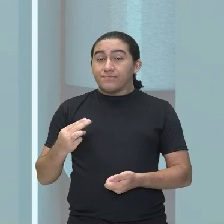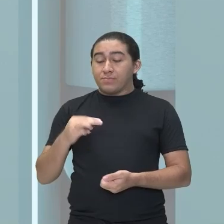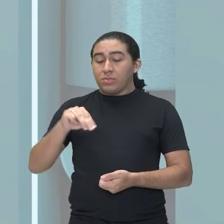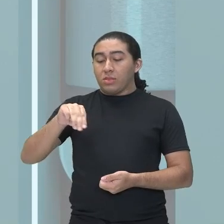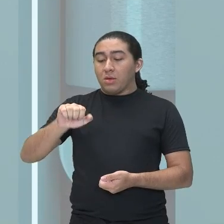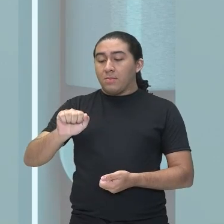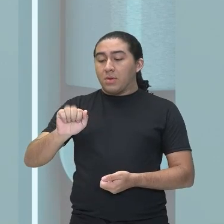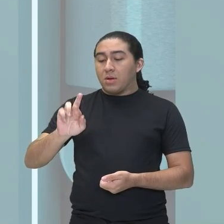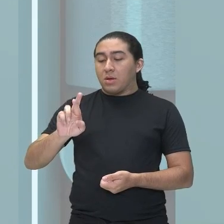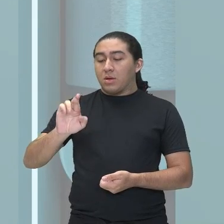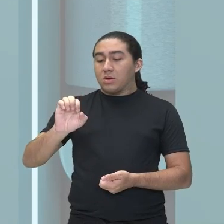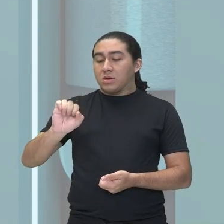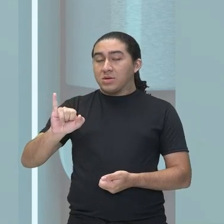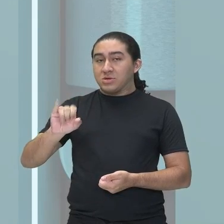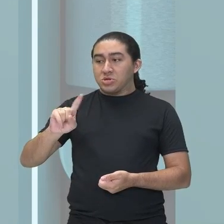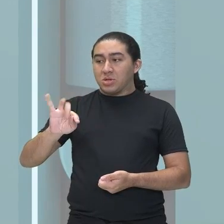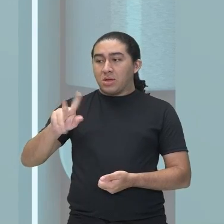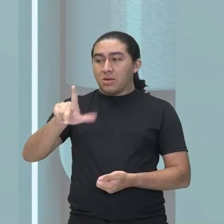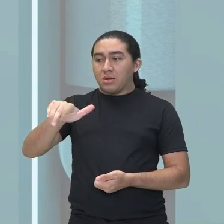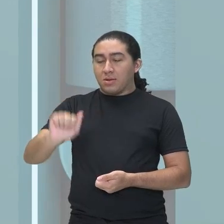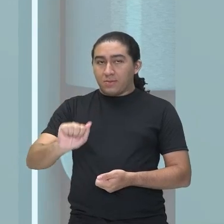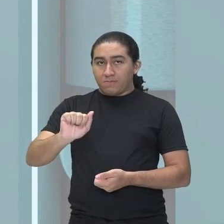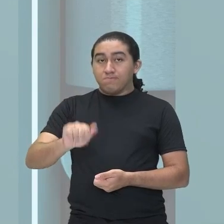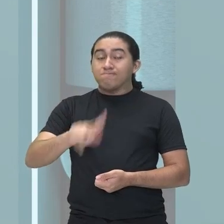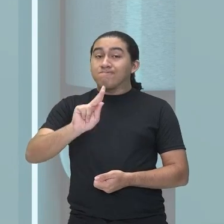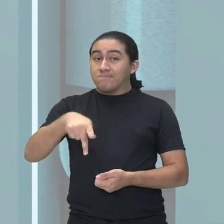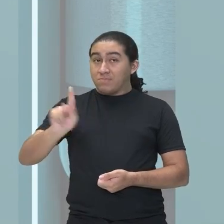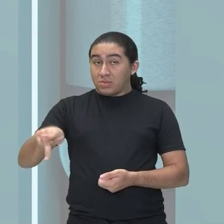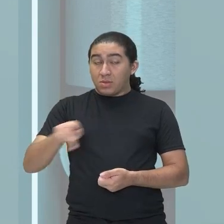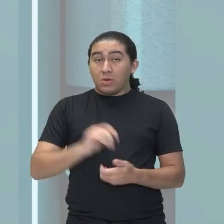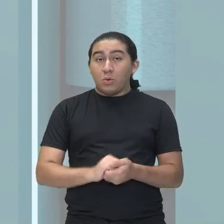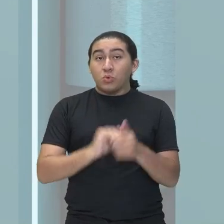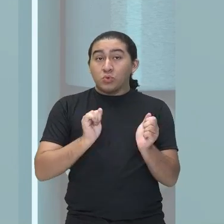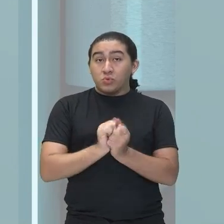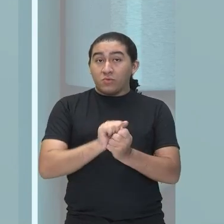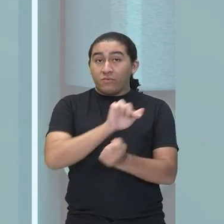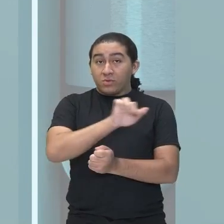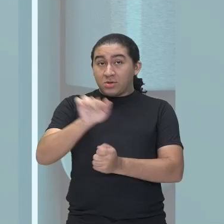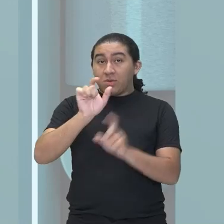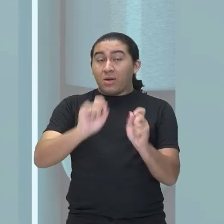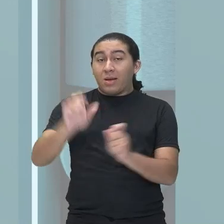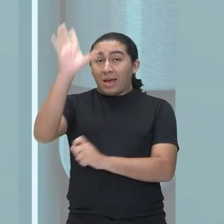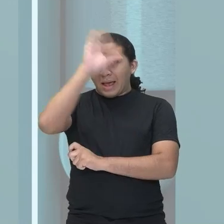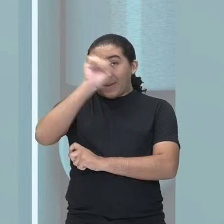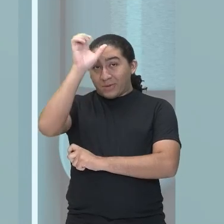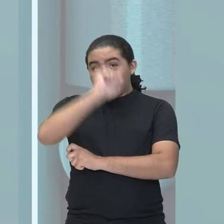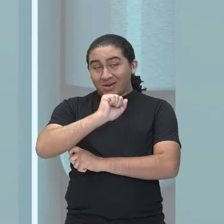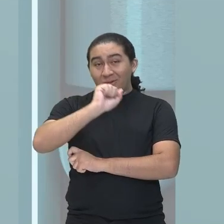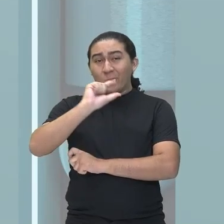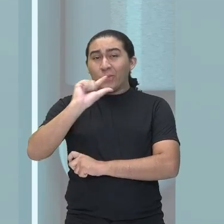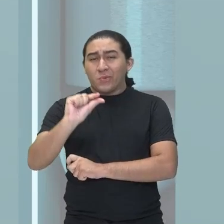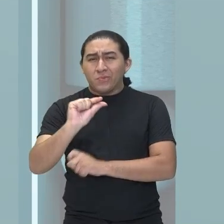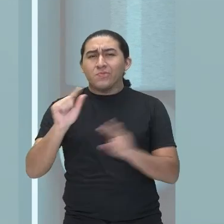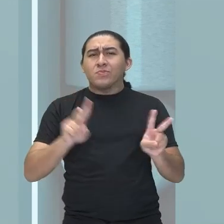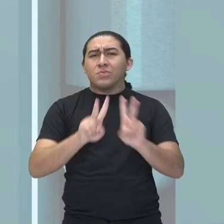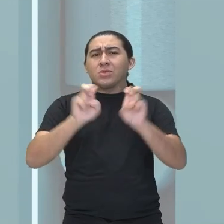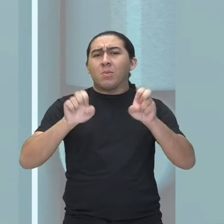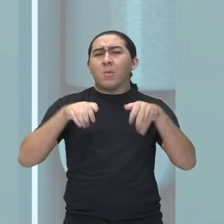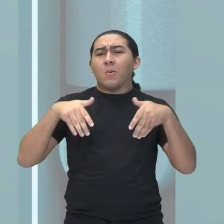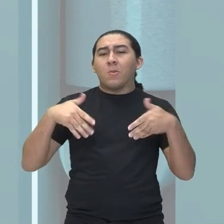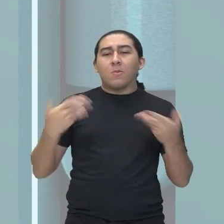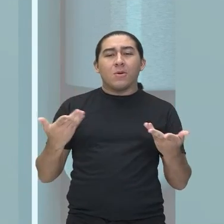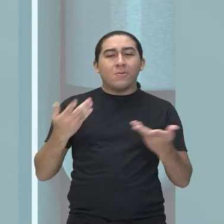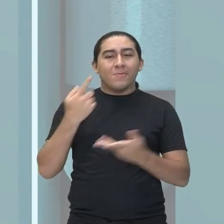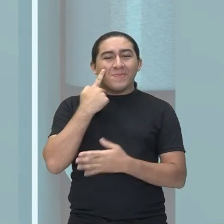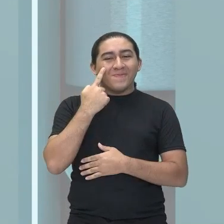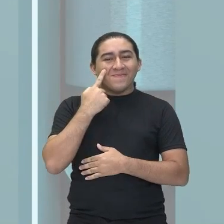Sou a professora Maristela Marchante e vou estar com vocês para aprendermos um pouco mais e agora vamos ver sobre o que